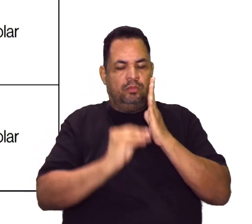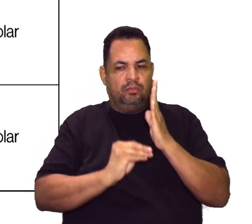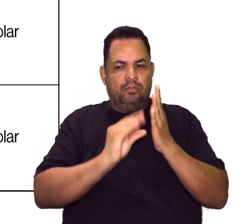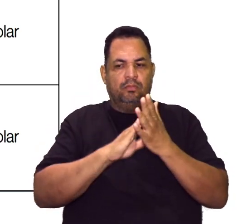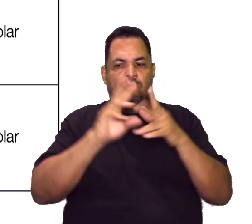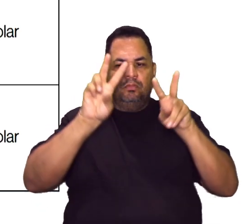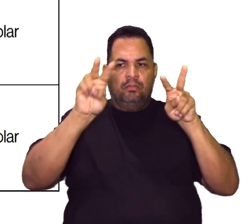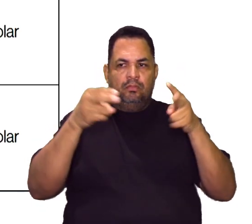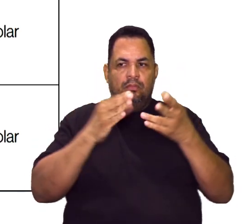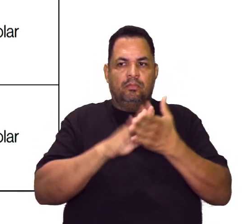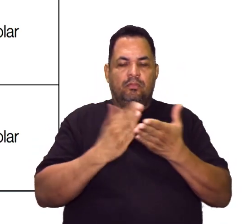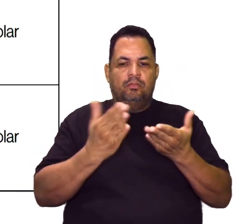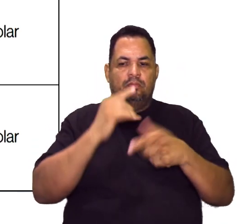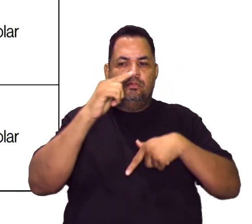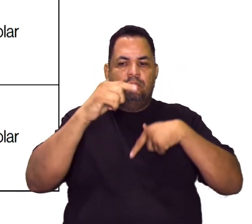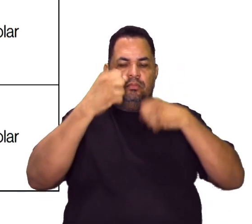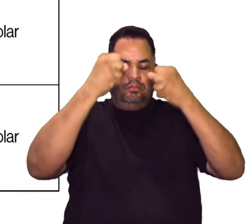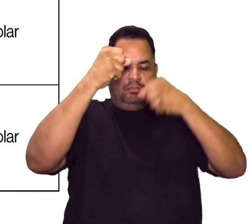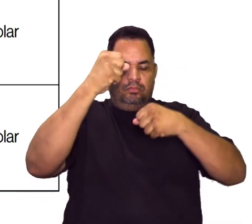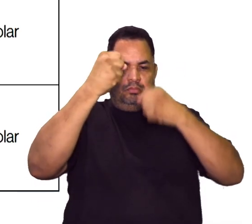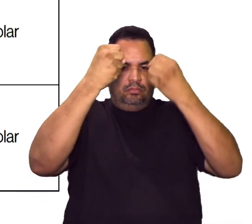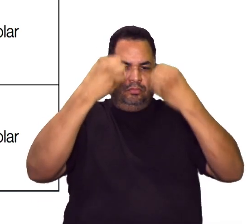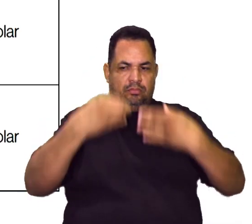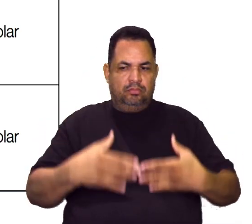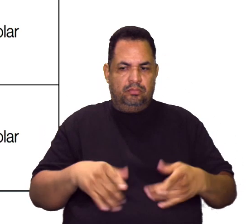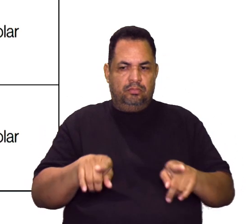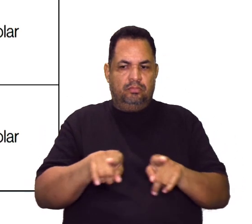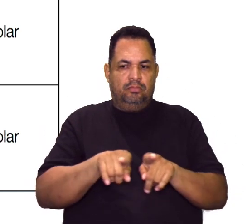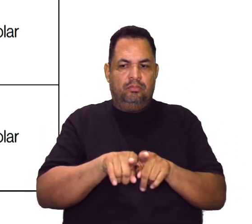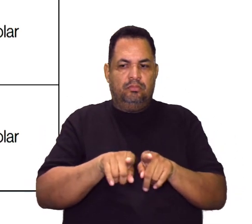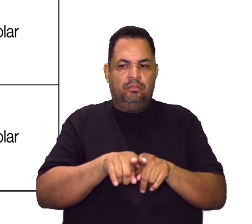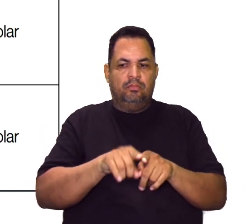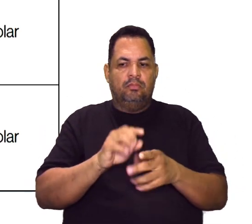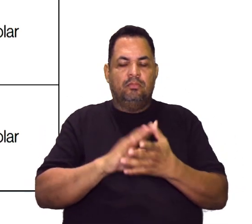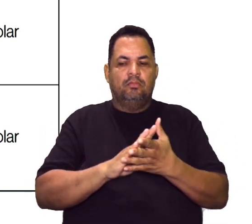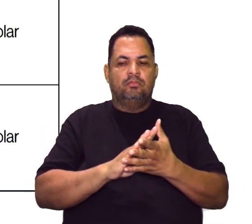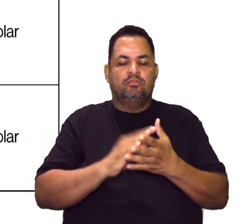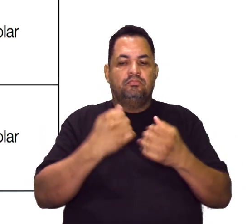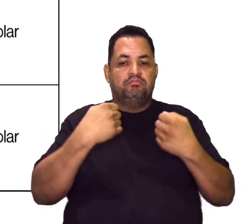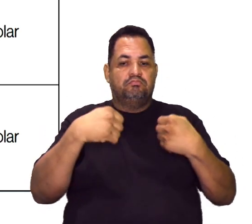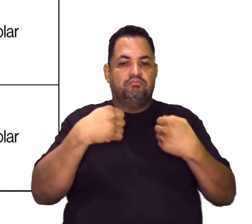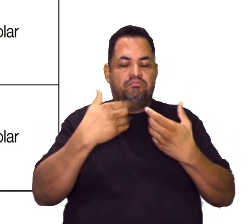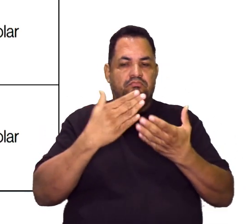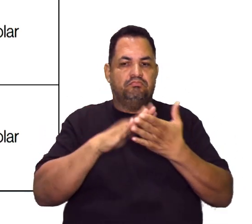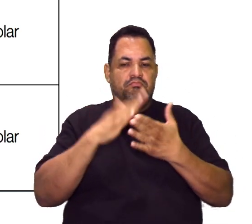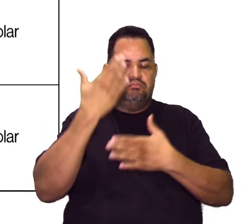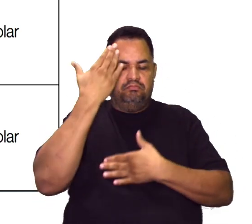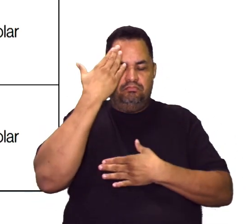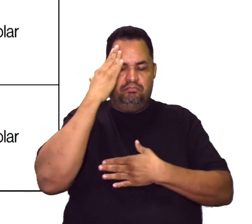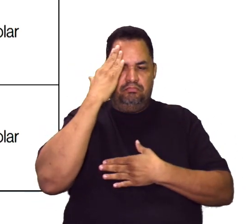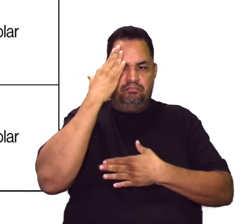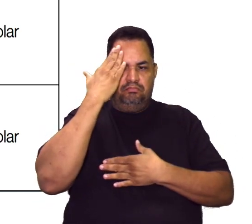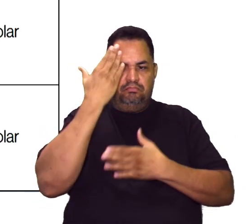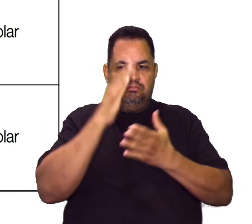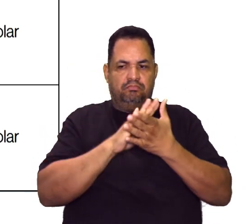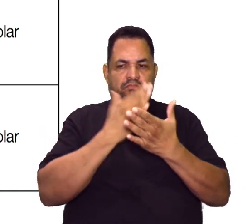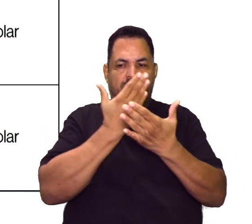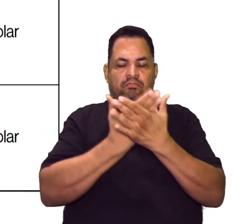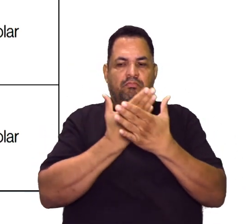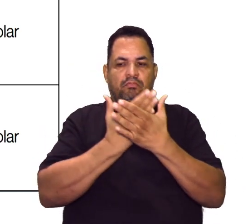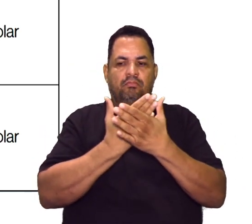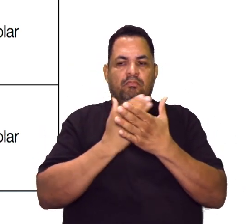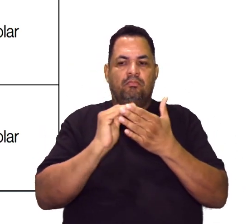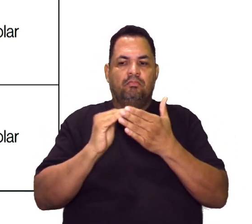conteúdos, os assuntos que já trabalhamos em química, sempre serão necessários para o entendimento das